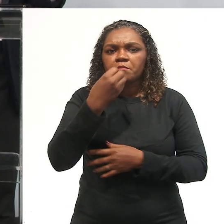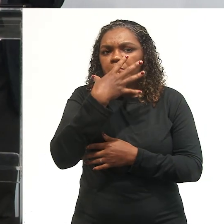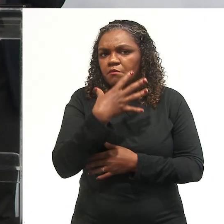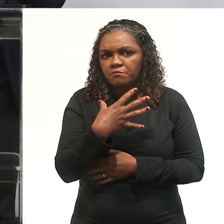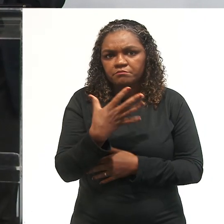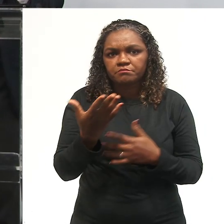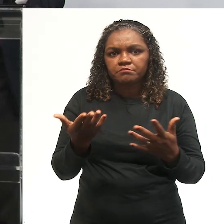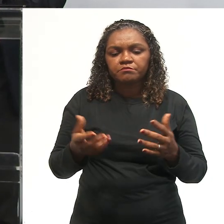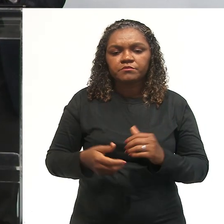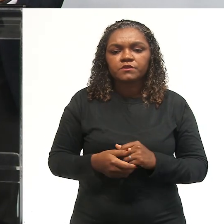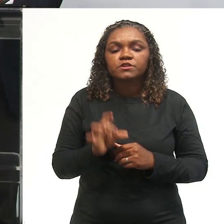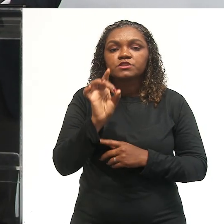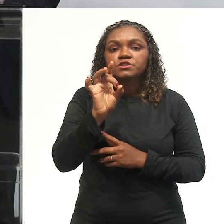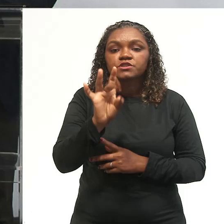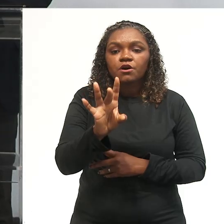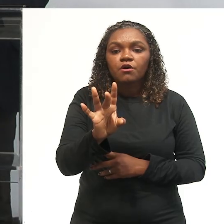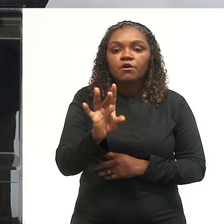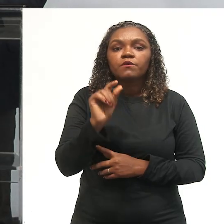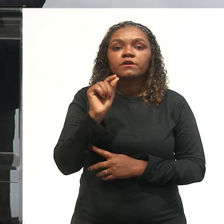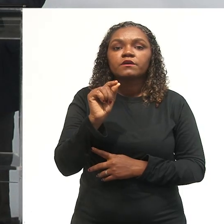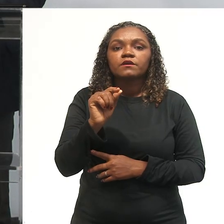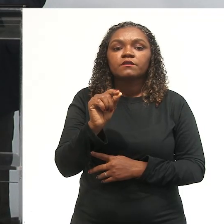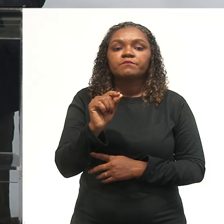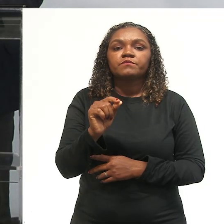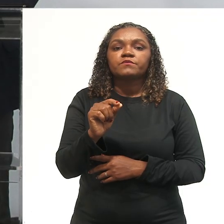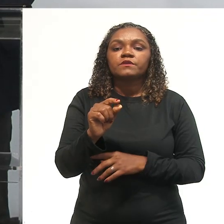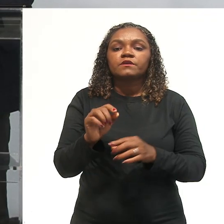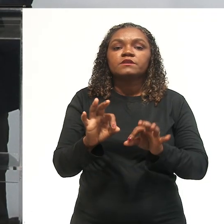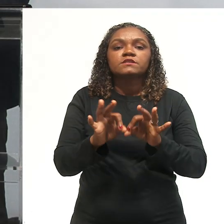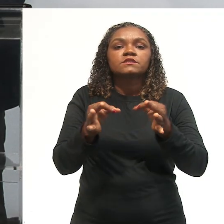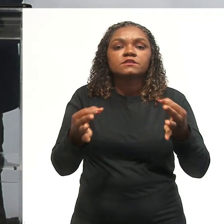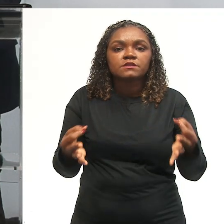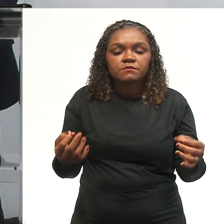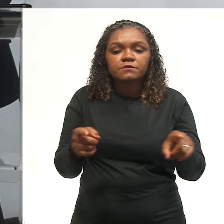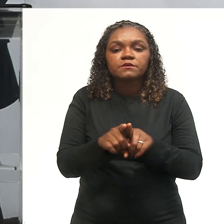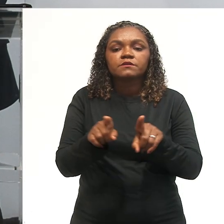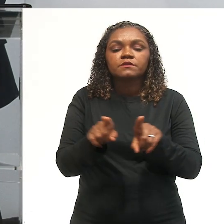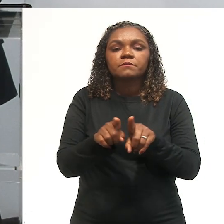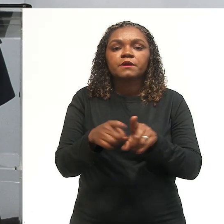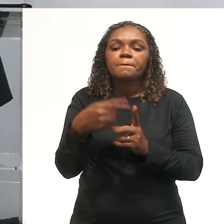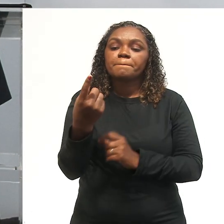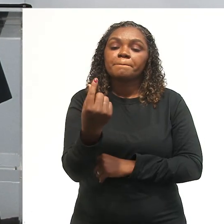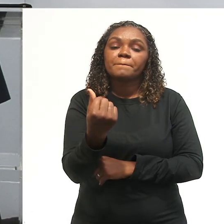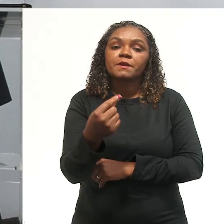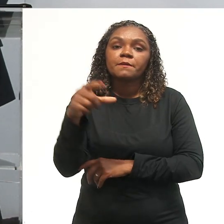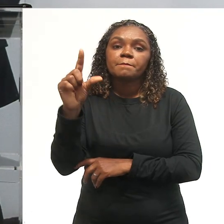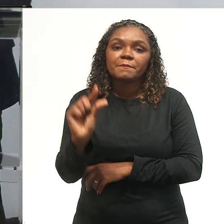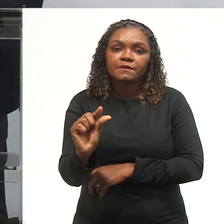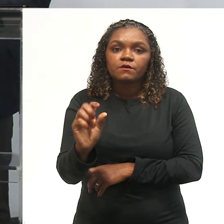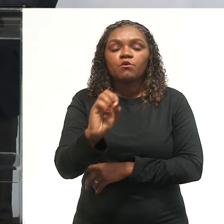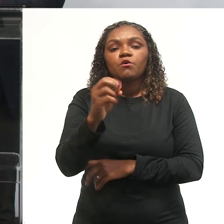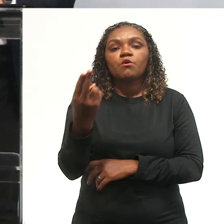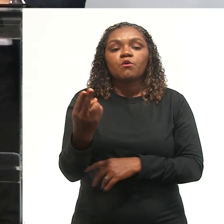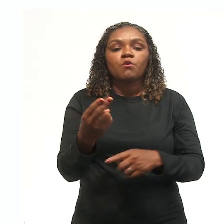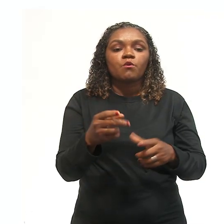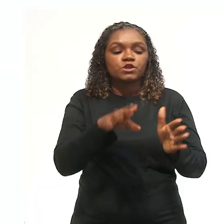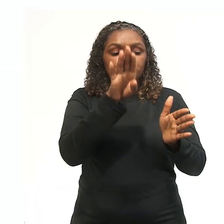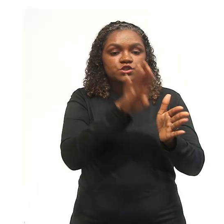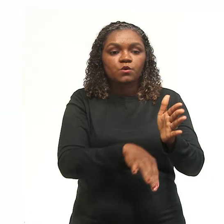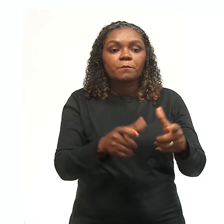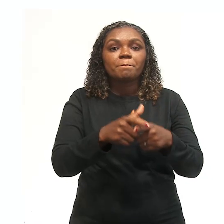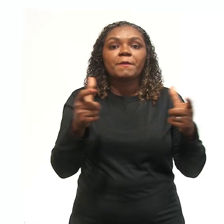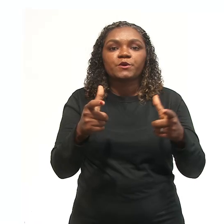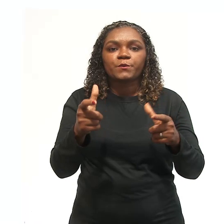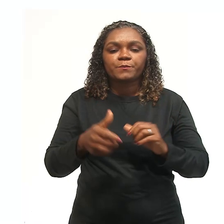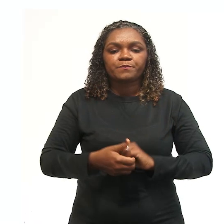seguir, ele apenas lide com objetos comuns e apenas no critério menor preço ou maior desconto.